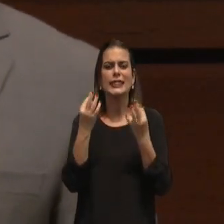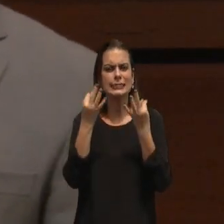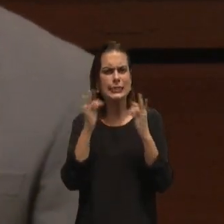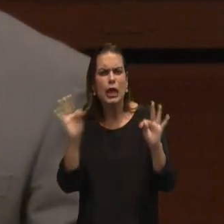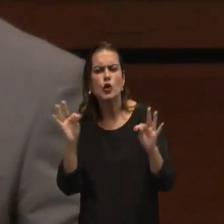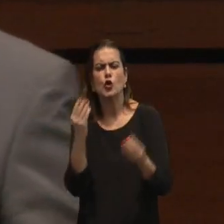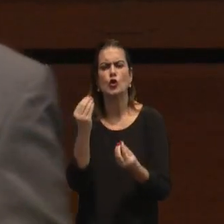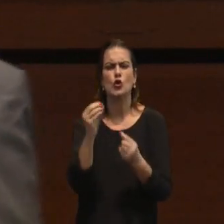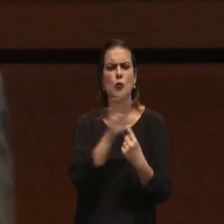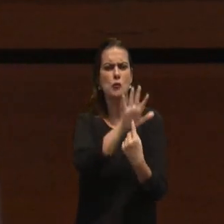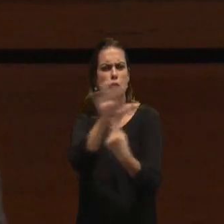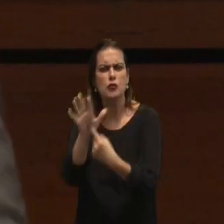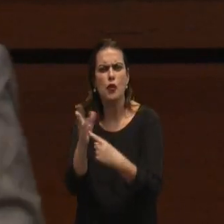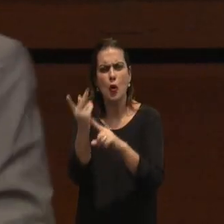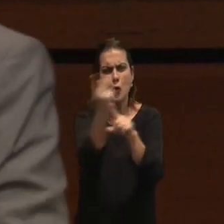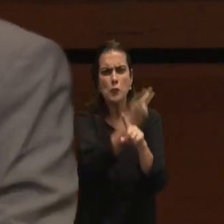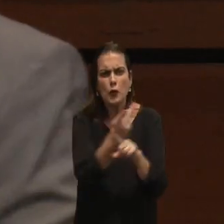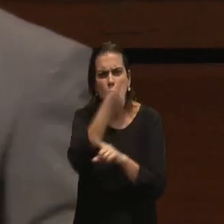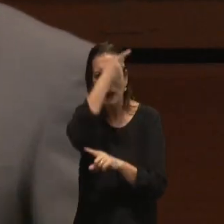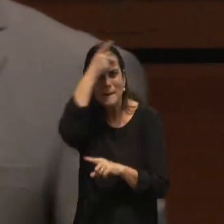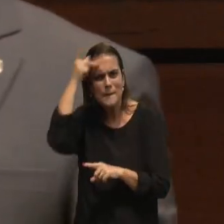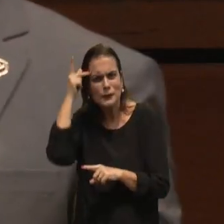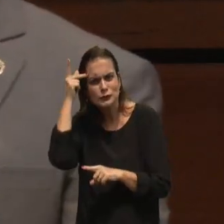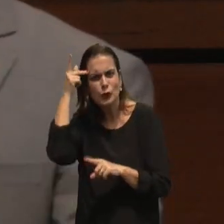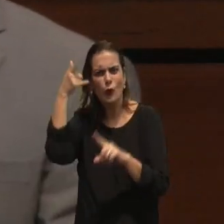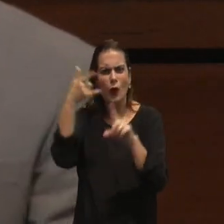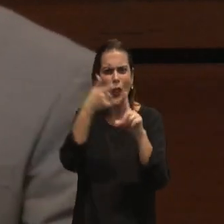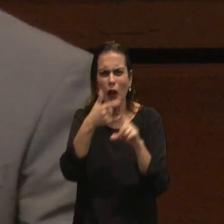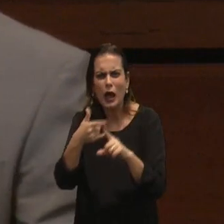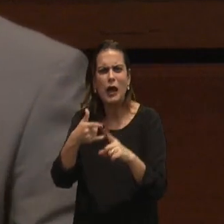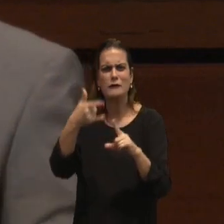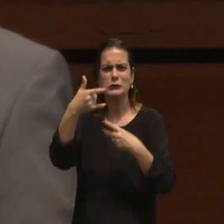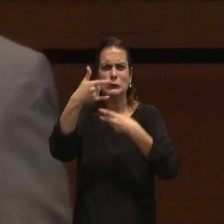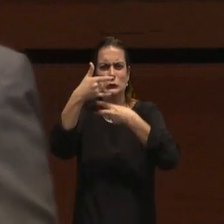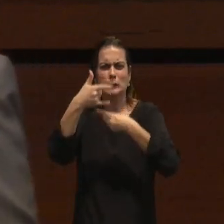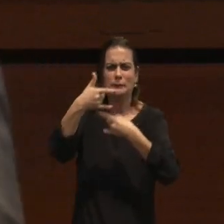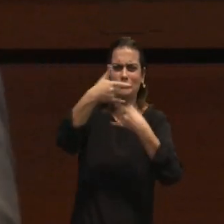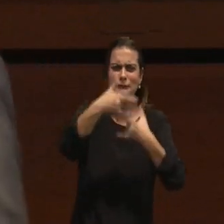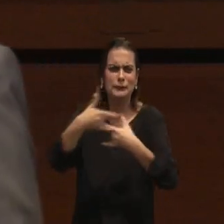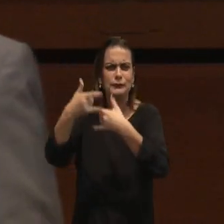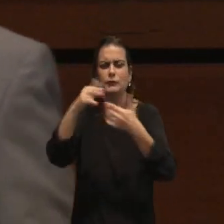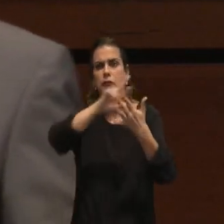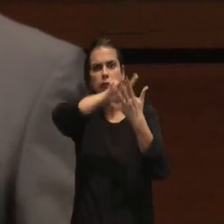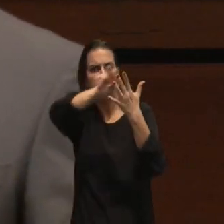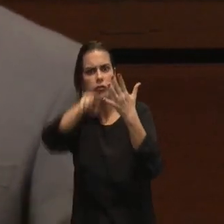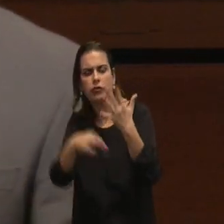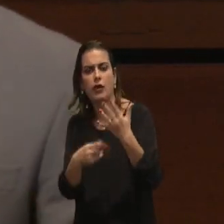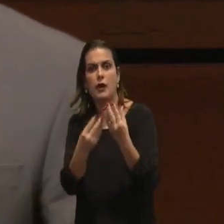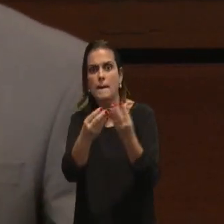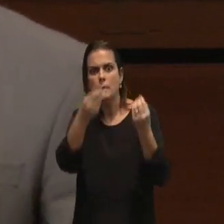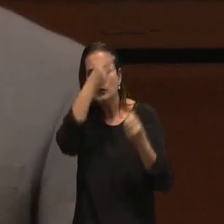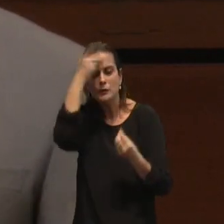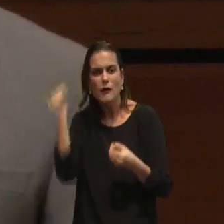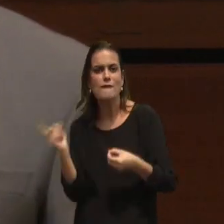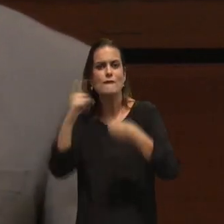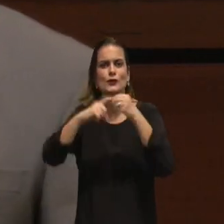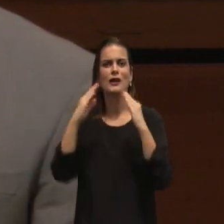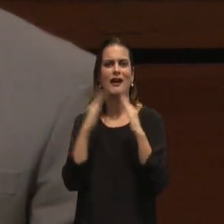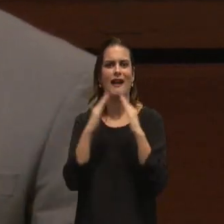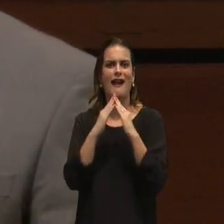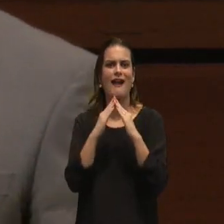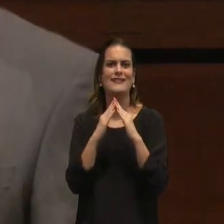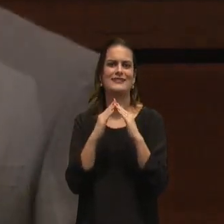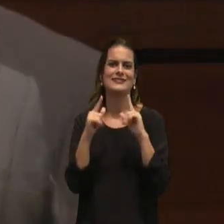tecnologia, a busca pelas pessoas, o retorno ou o fervor de muitas pessoas para o lar do Senhor,